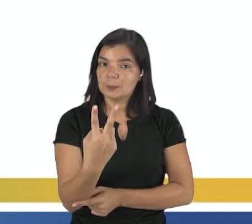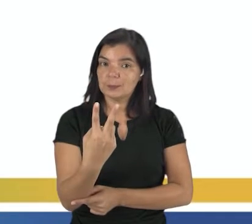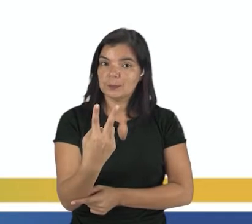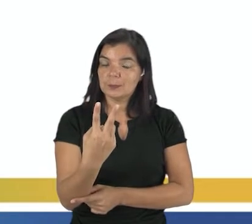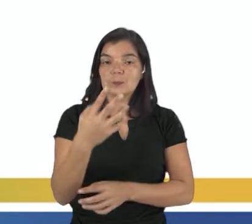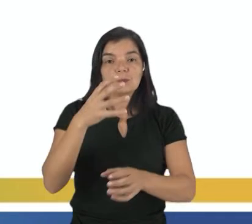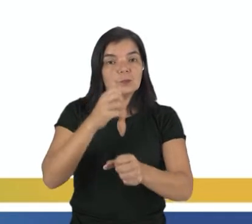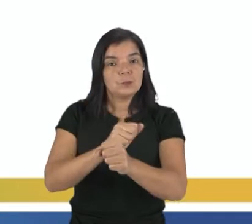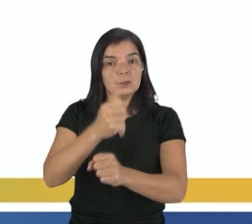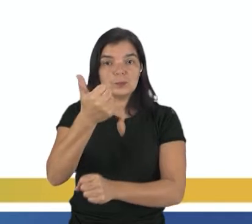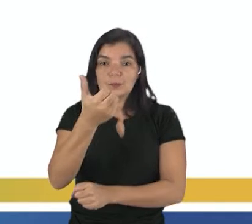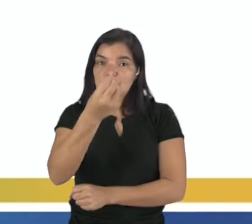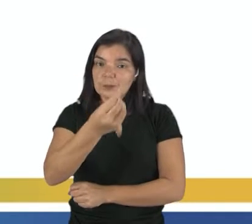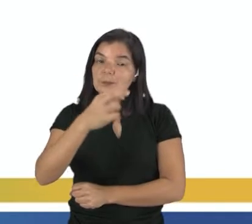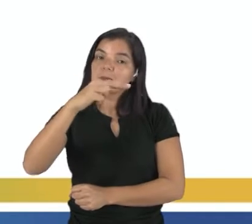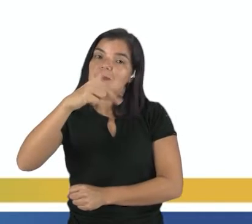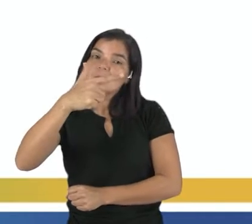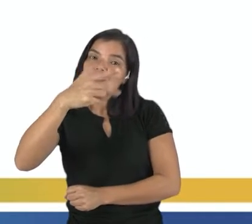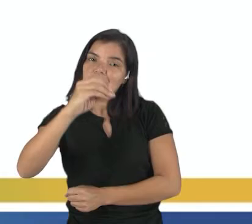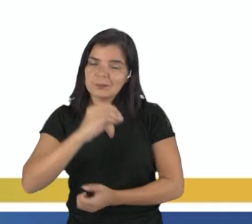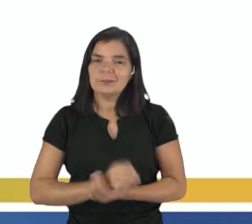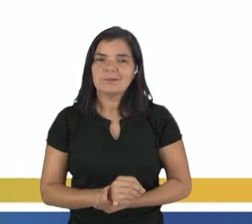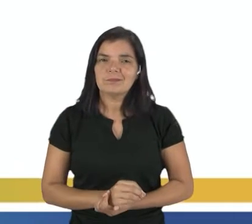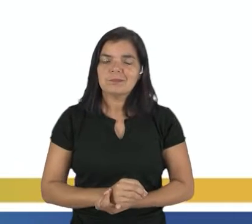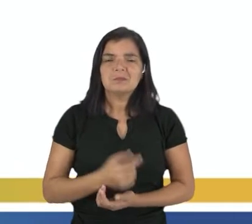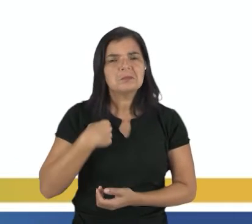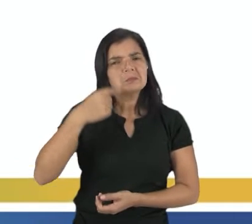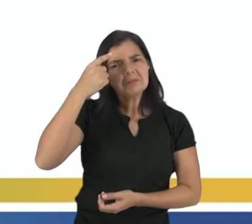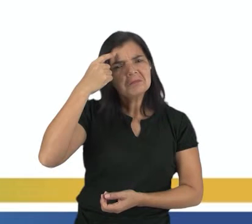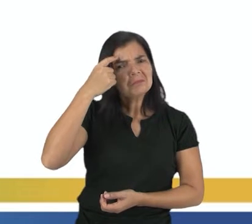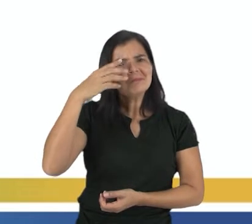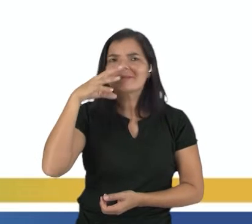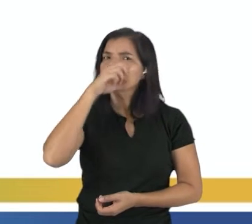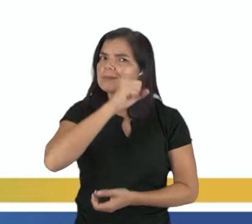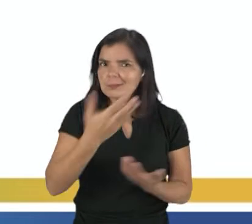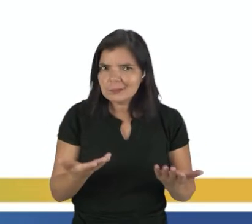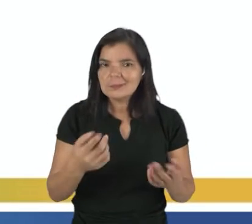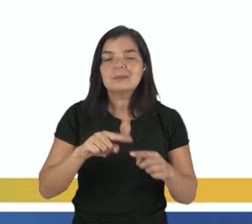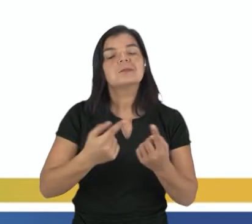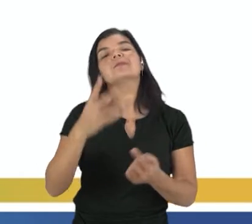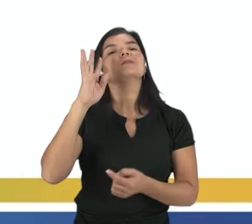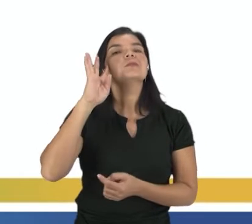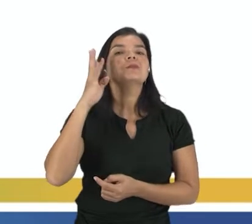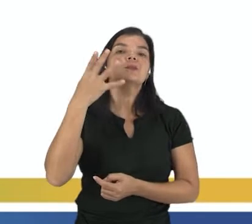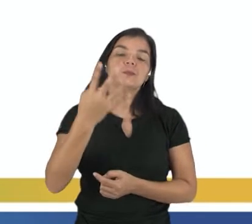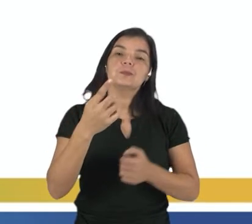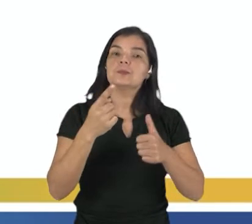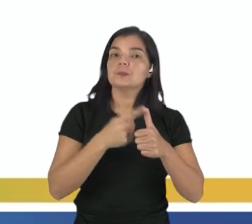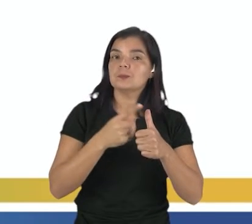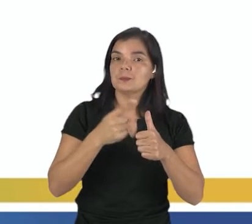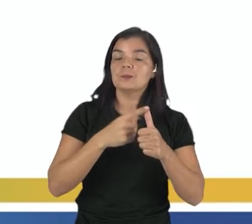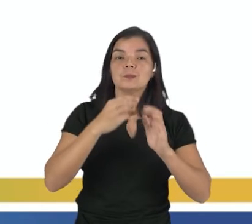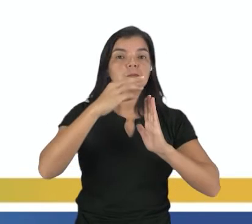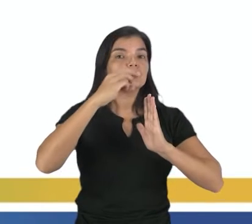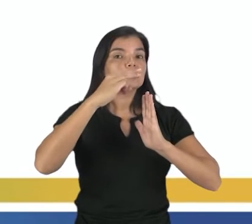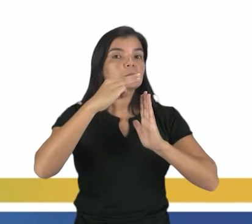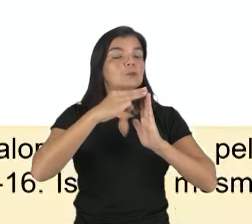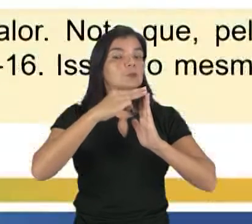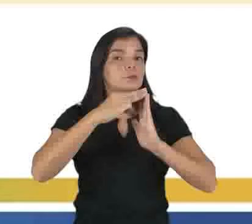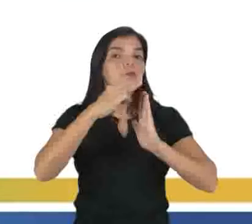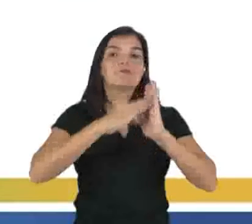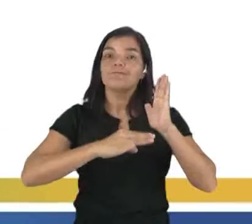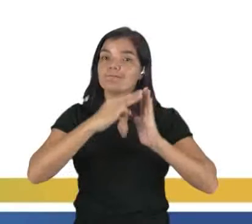somado com 16 da 20 dá para fazer até de cabeça né mas vamos resolver aplicando os métodos de